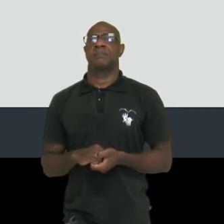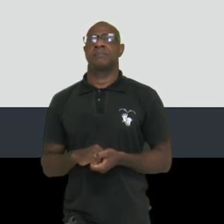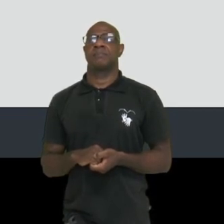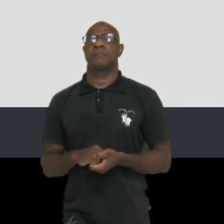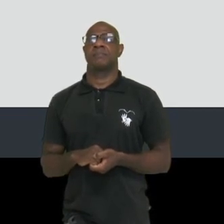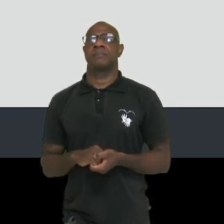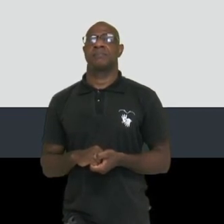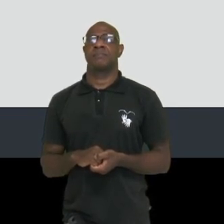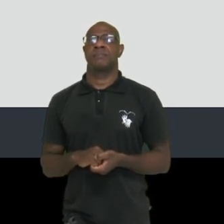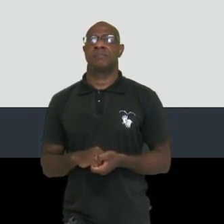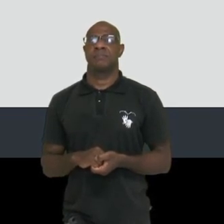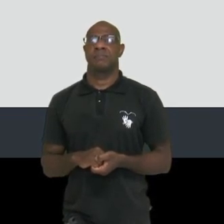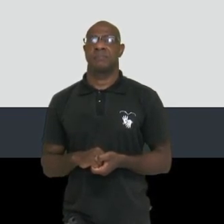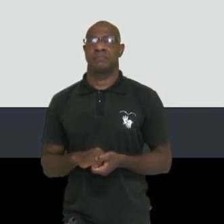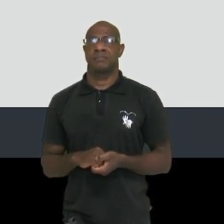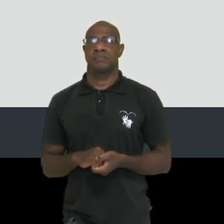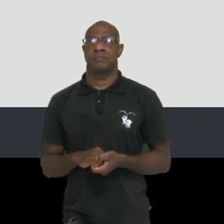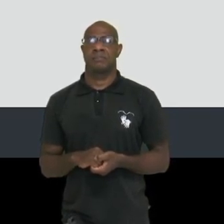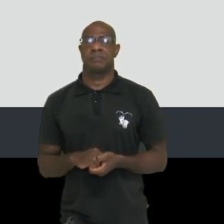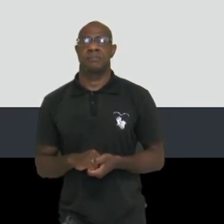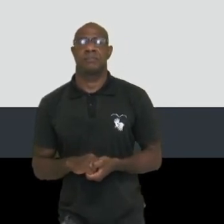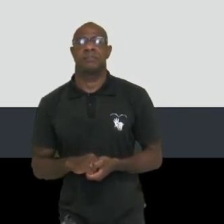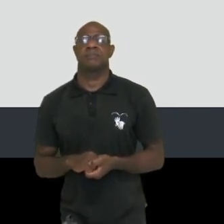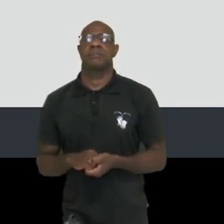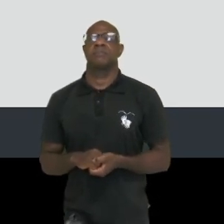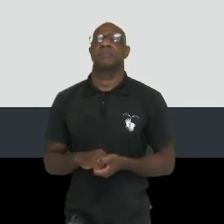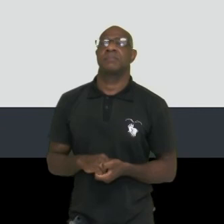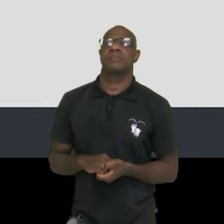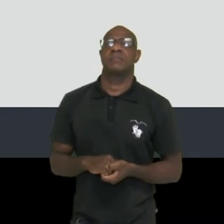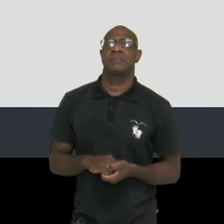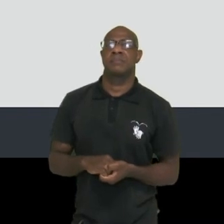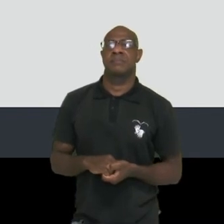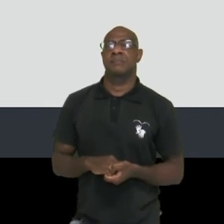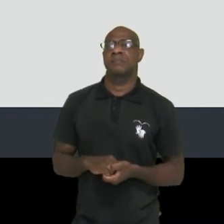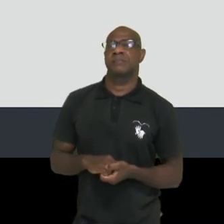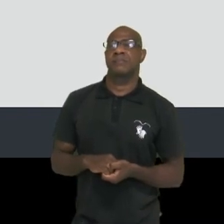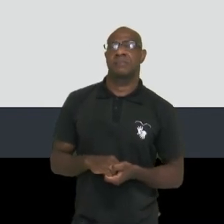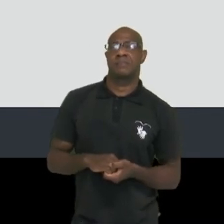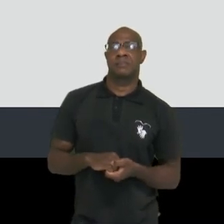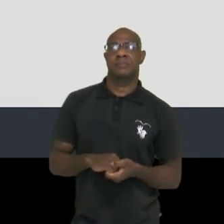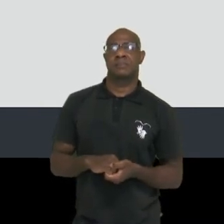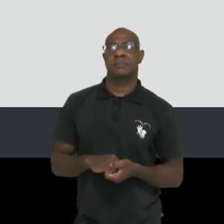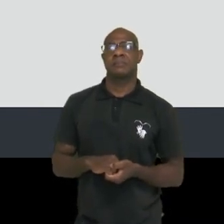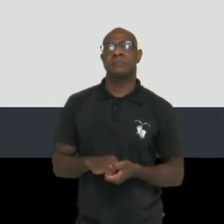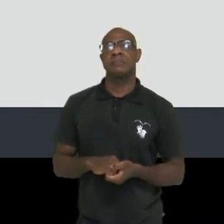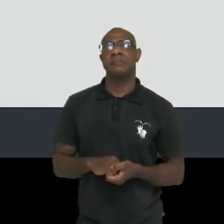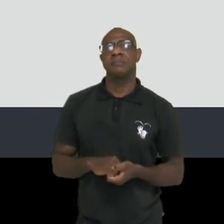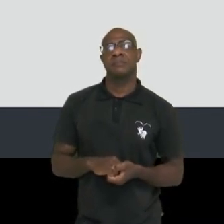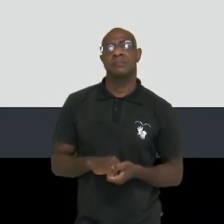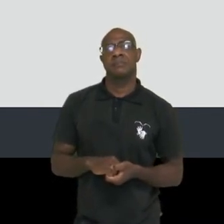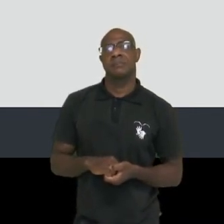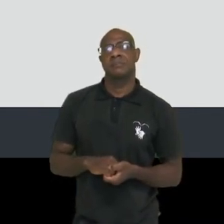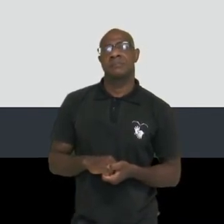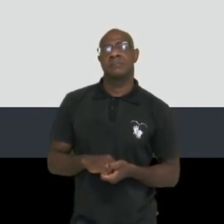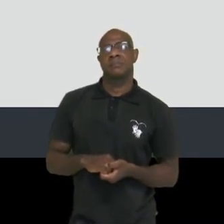Então aqui. Cool. Are you good at? Are you good at it?